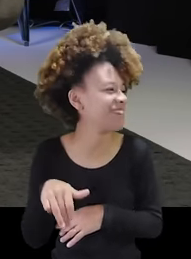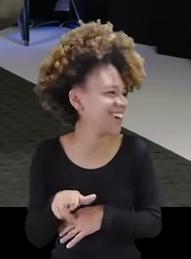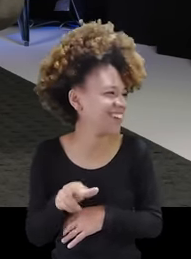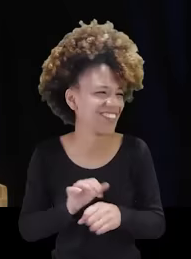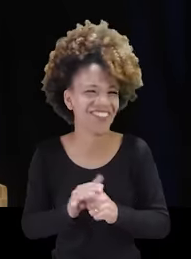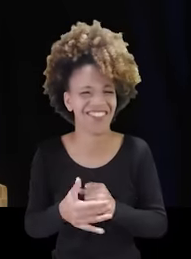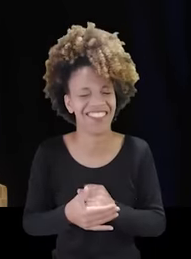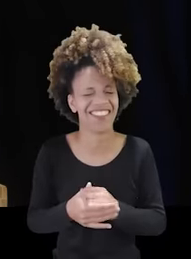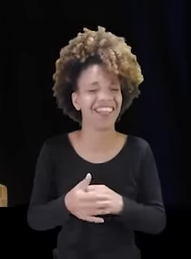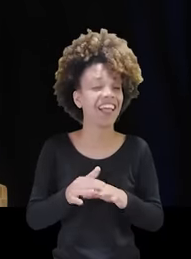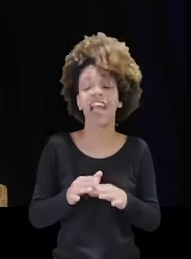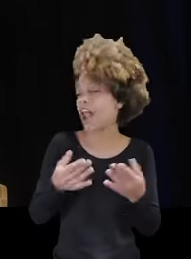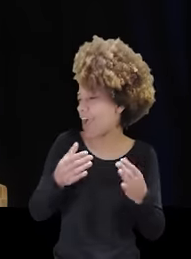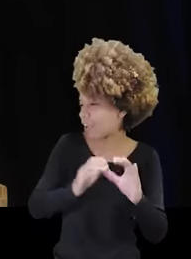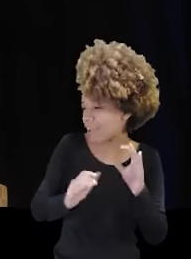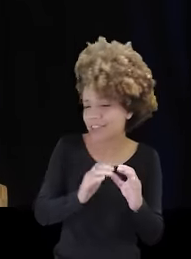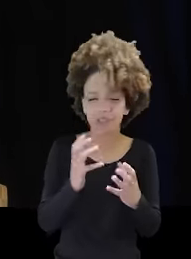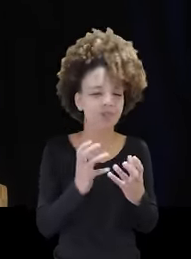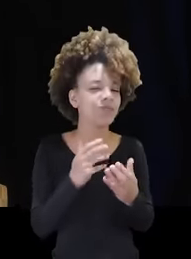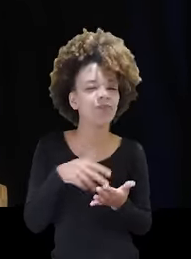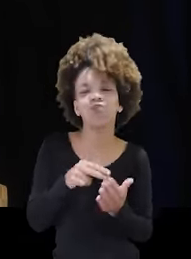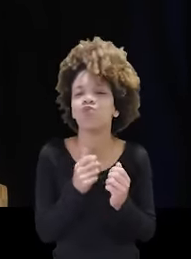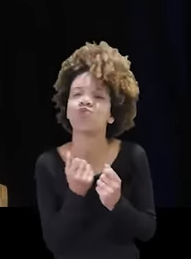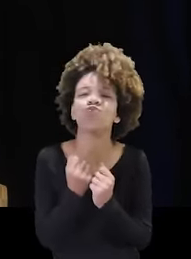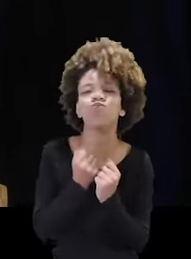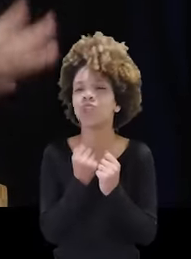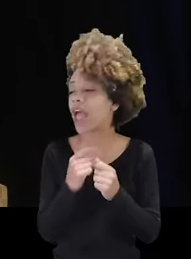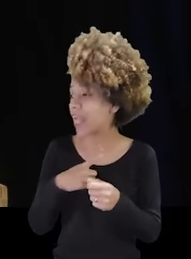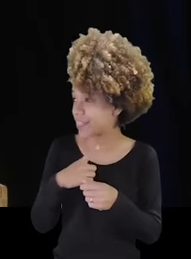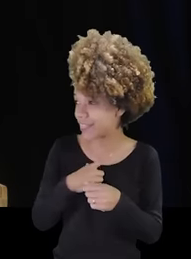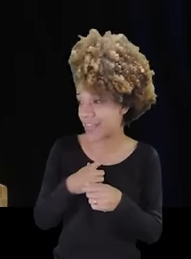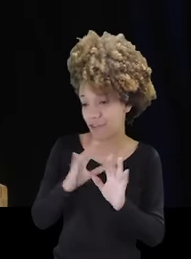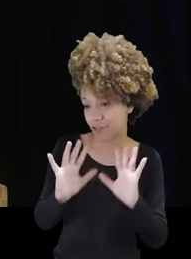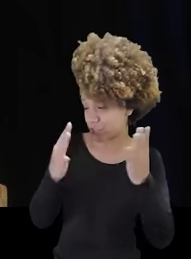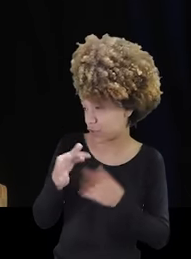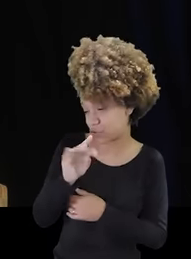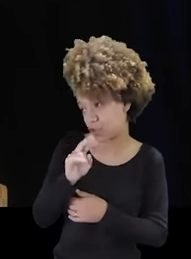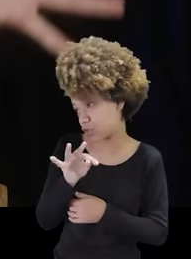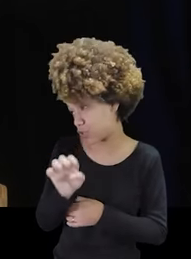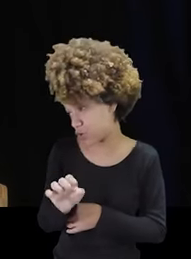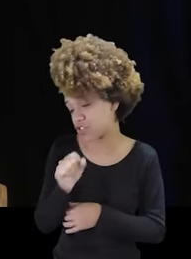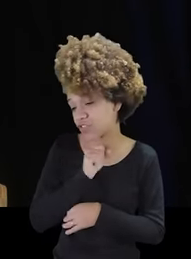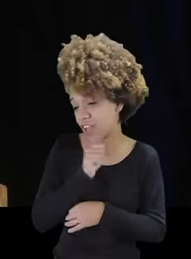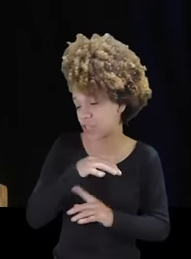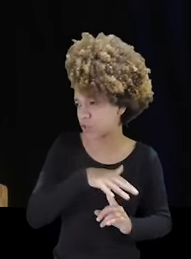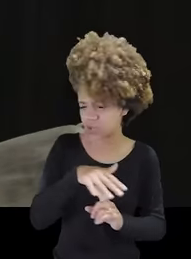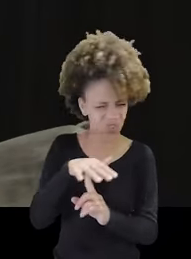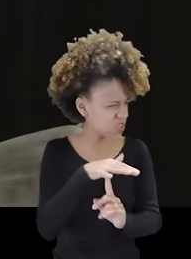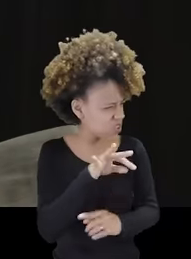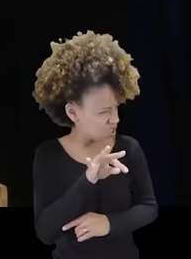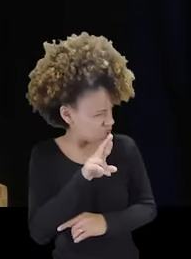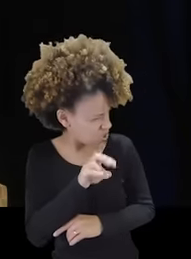e aí o pessoal canta lá todo Melody aí aí tem os festivais de trote que é muito fofas as velhas velhinhos no parque fica dançando